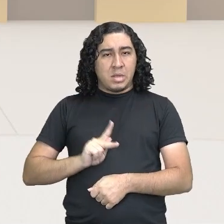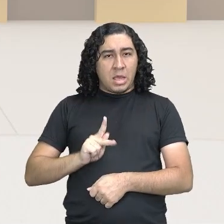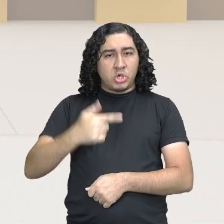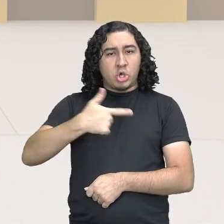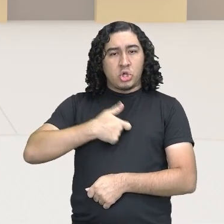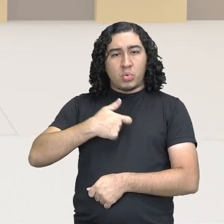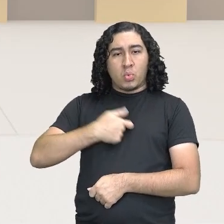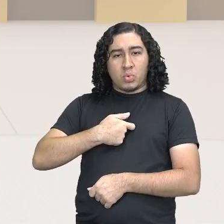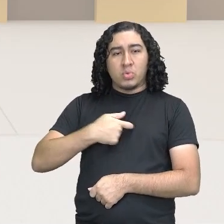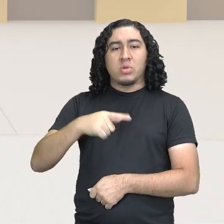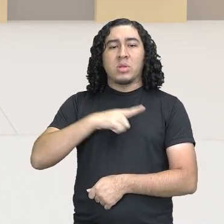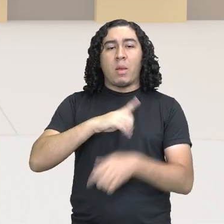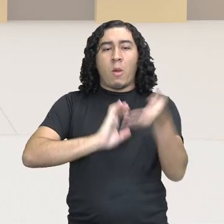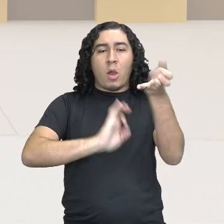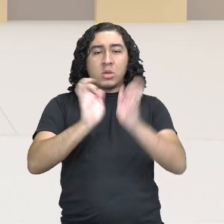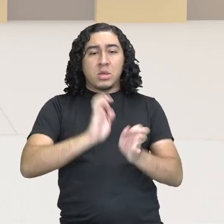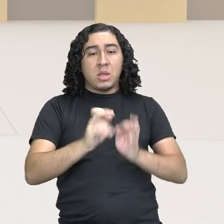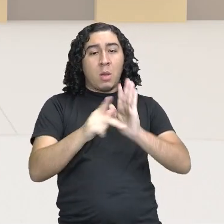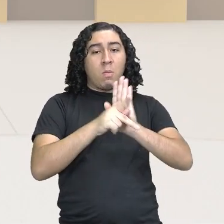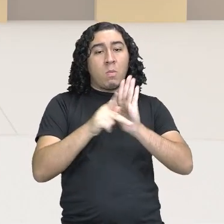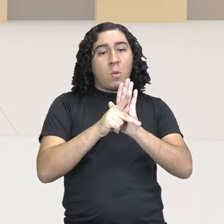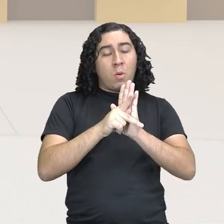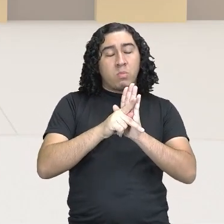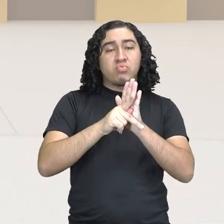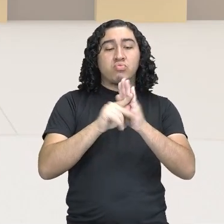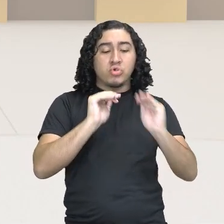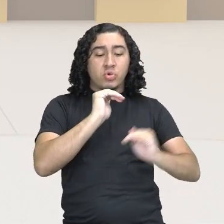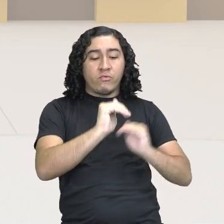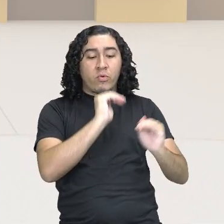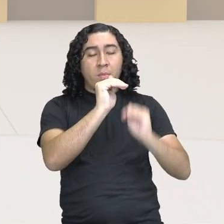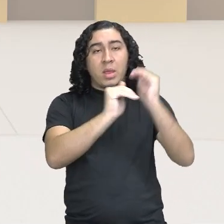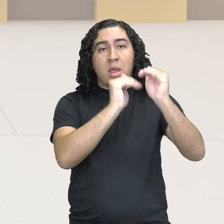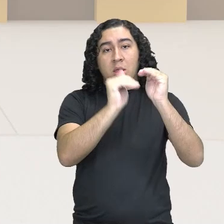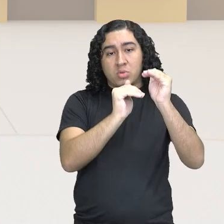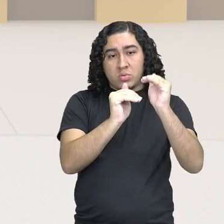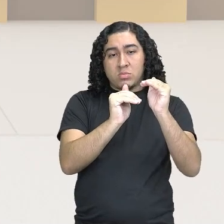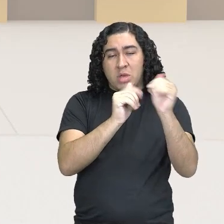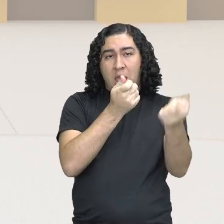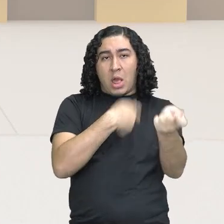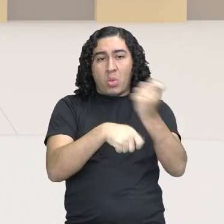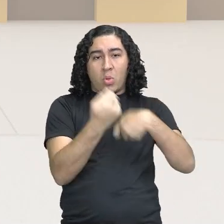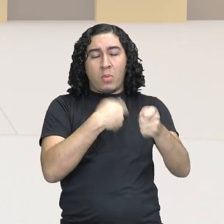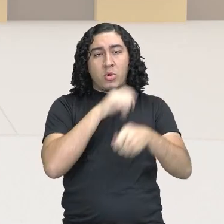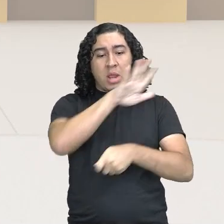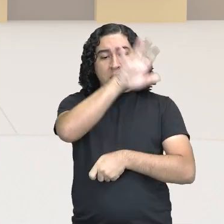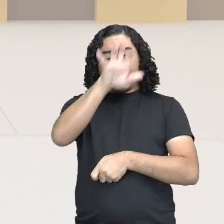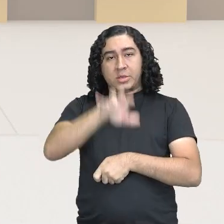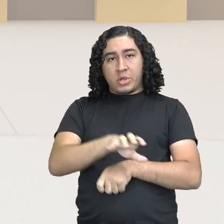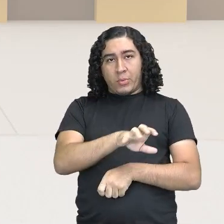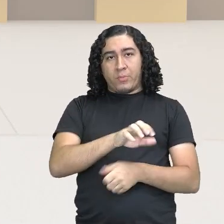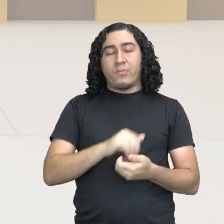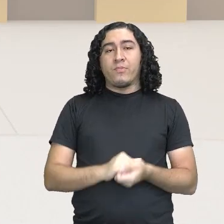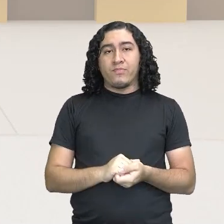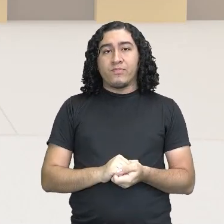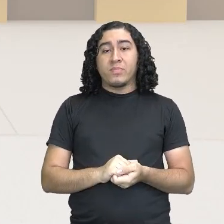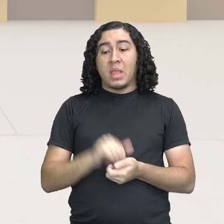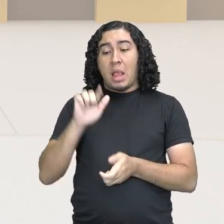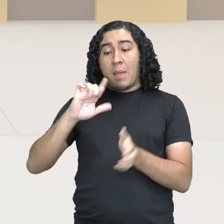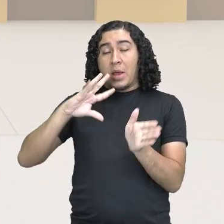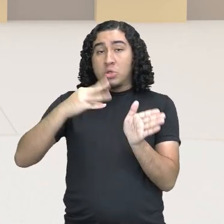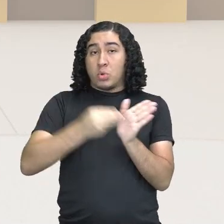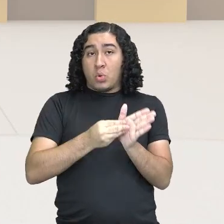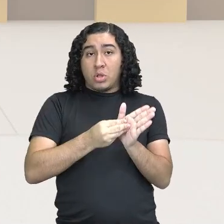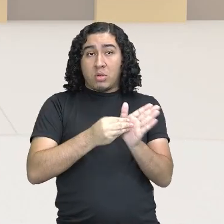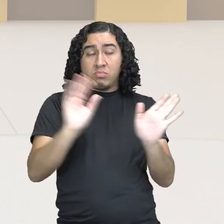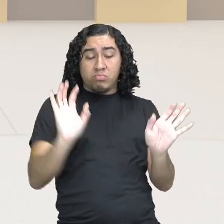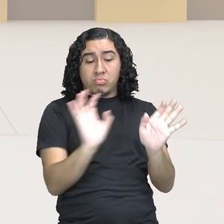desenvolvimento econômico da região. Então, a Amazônia Legal, ela acabou incluindo ali todo o estado